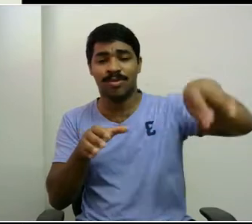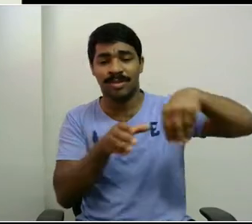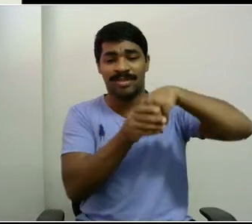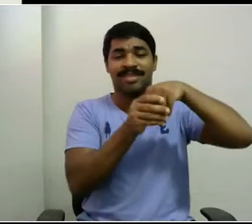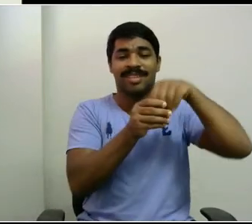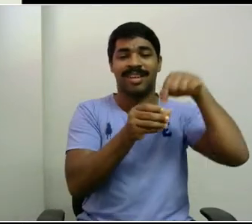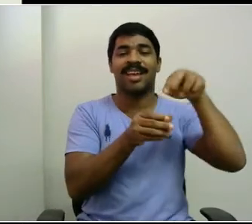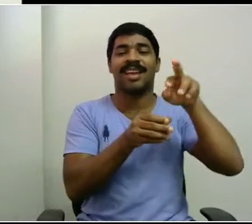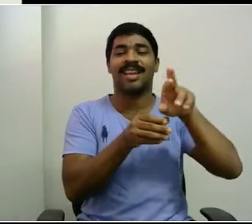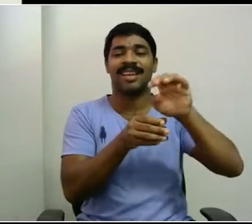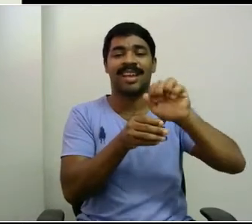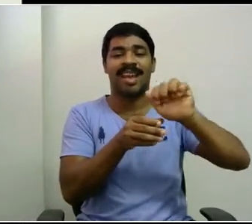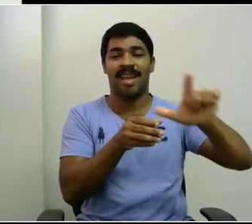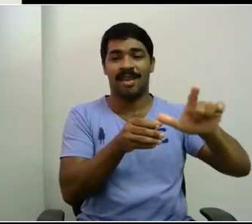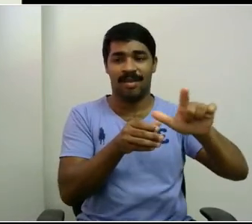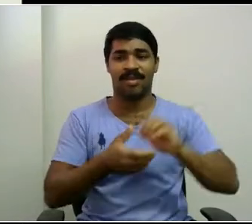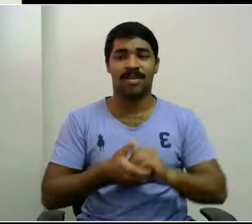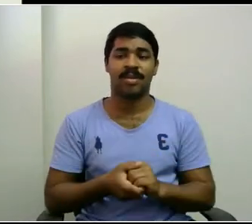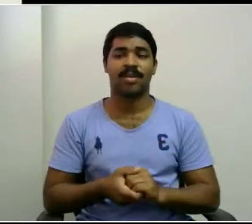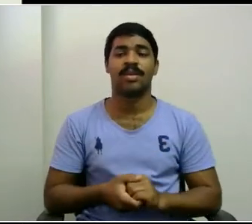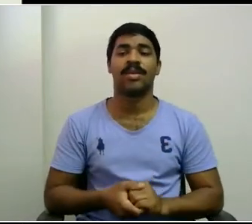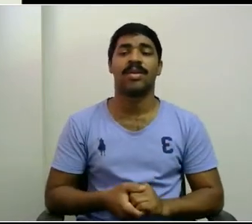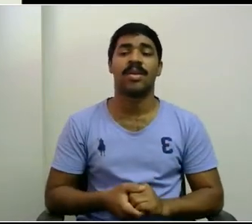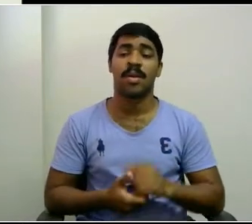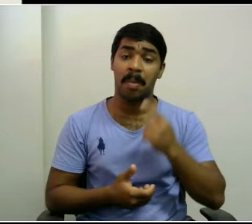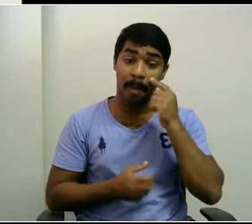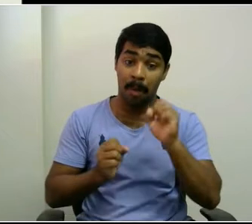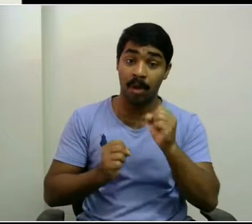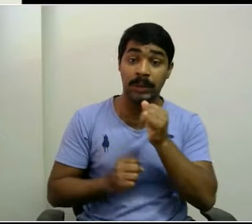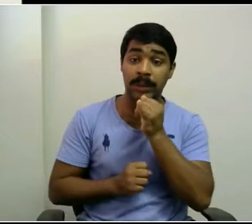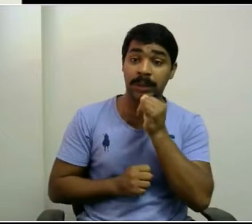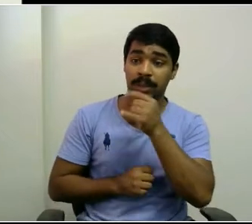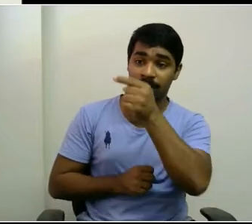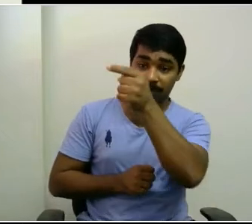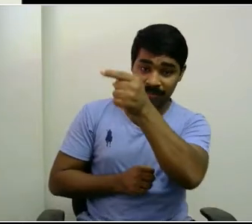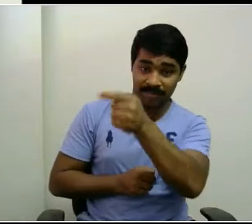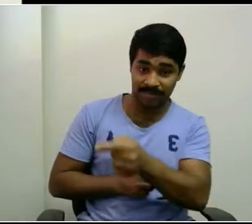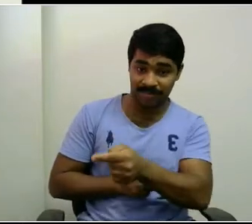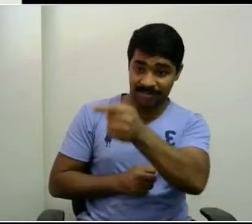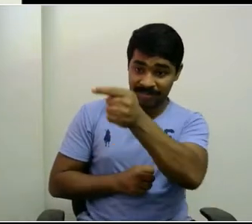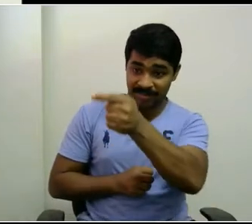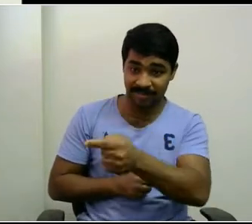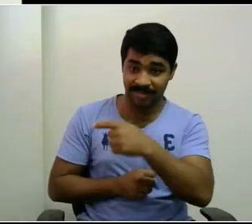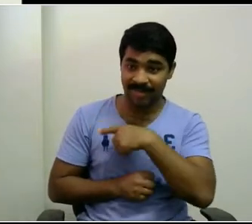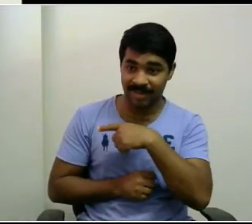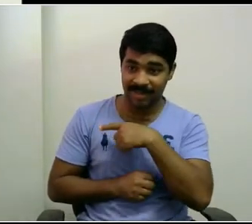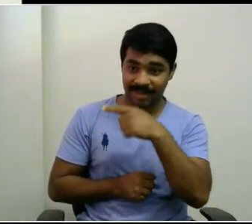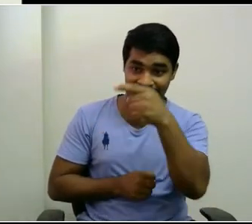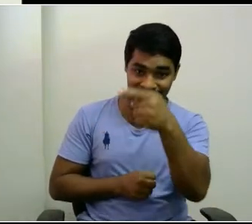Certo? Ou seja, a função está sendo maior que zero, ela está sendo menor que zero, ela está sendo maior ou igual a zero, ou menor ou igual a zero. Em outras